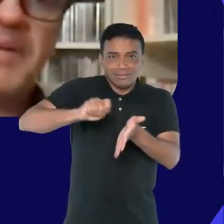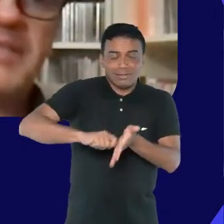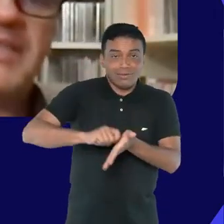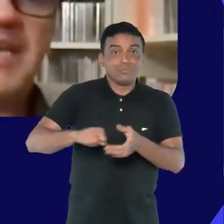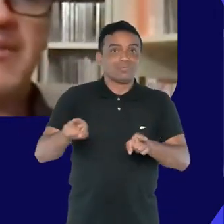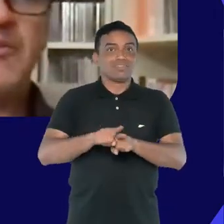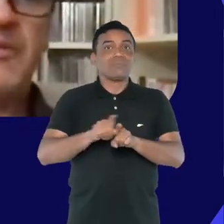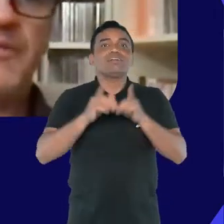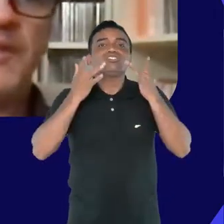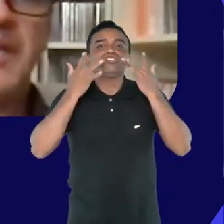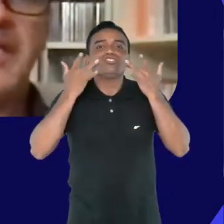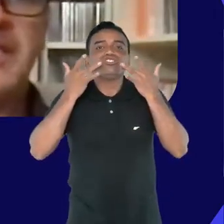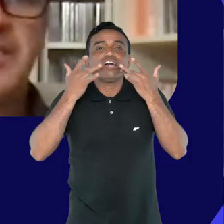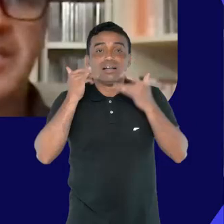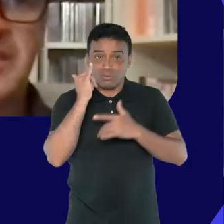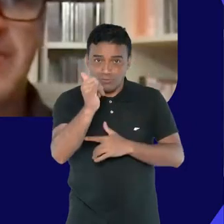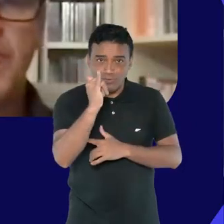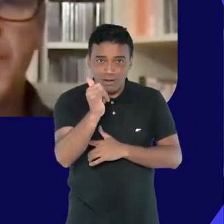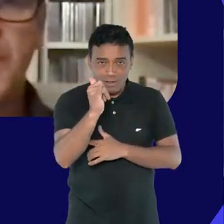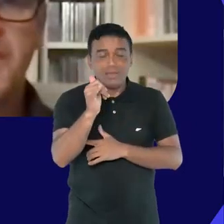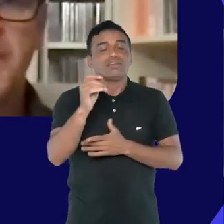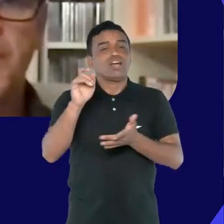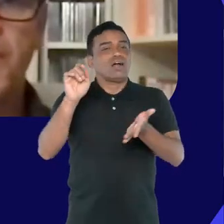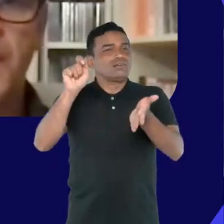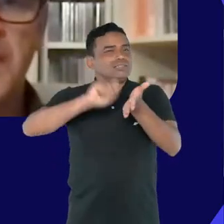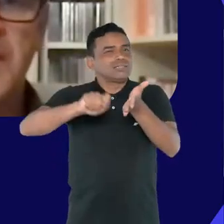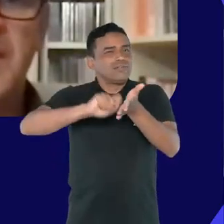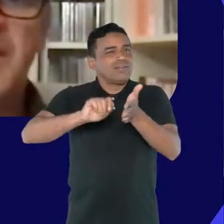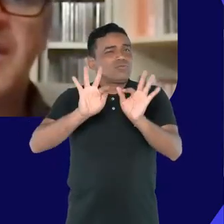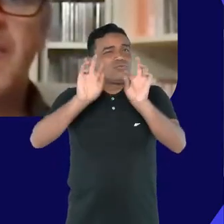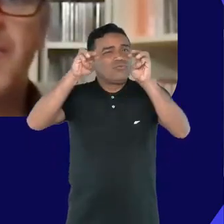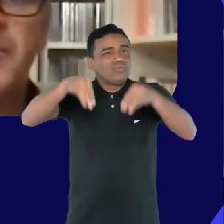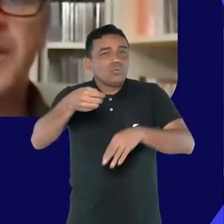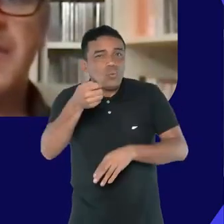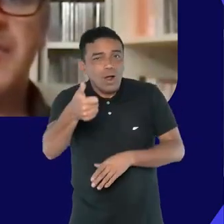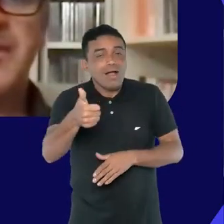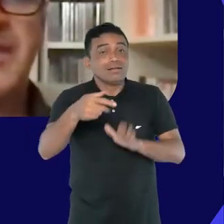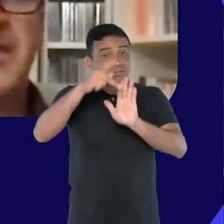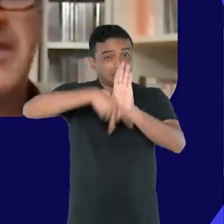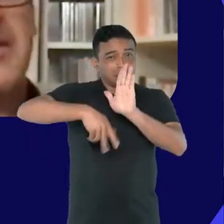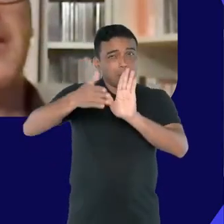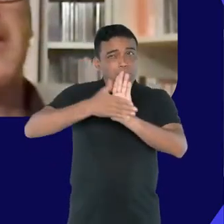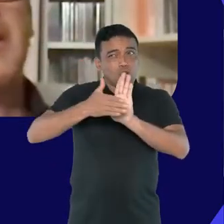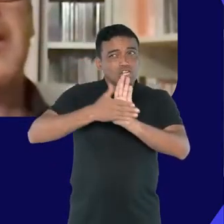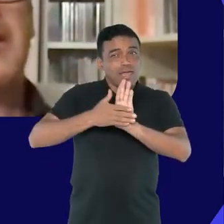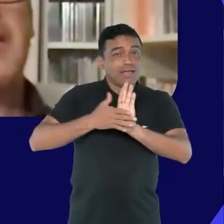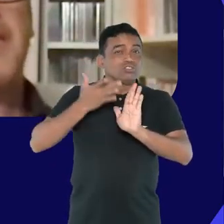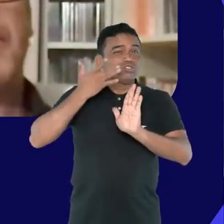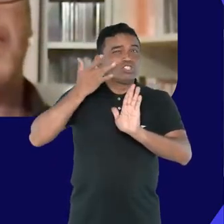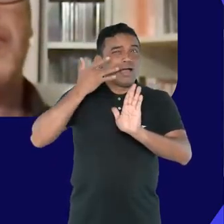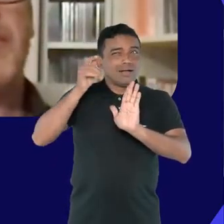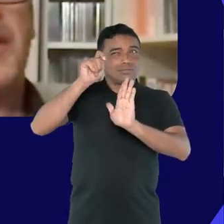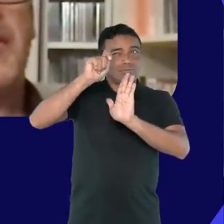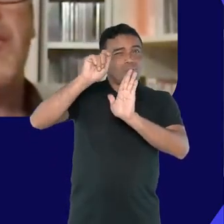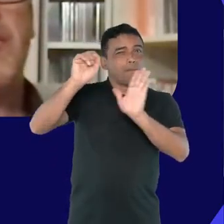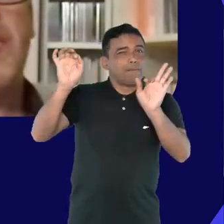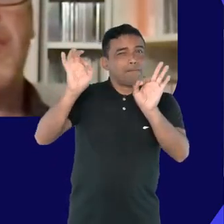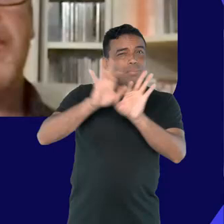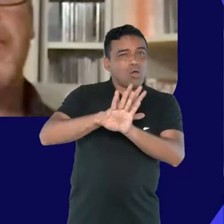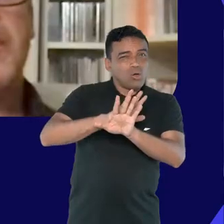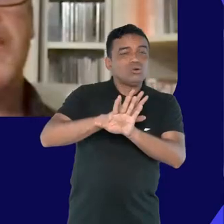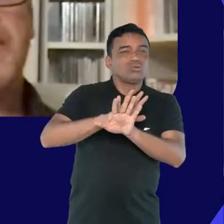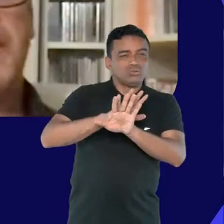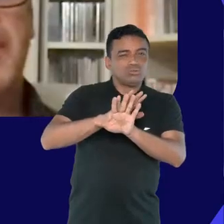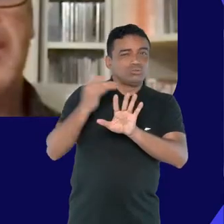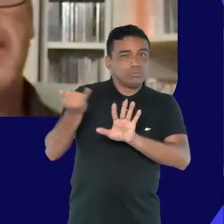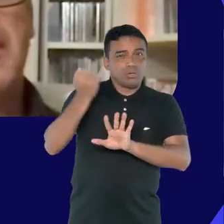também esta peça de teatro que falei, que já está muito próxima do fim, que é um projeto assim, pronto, também com